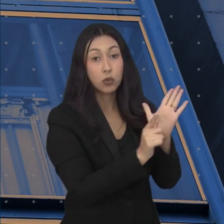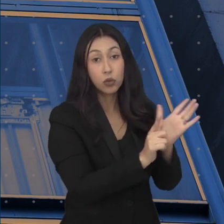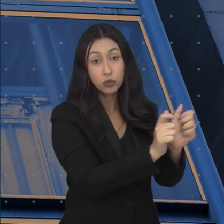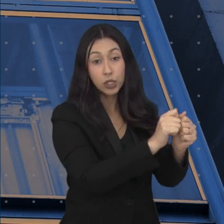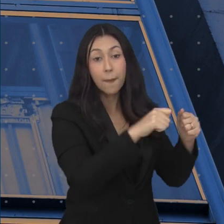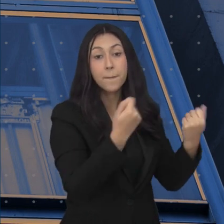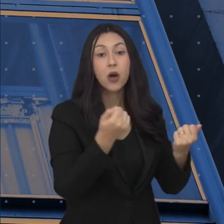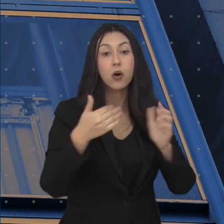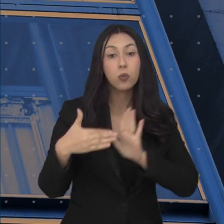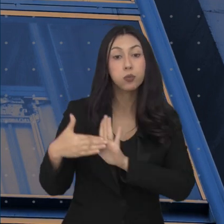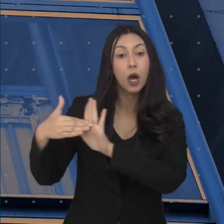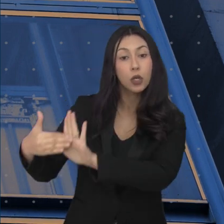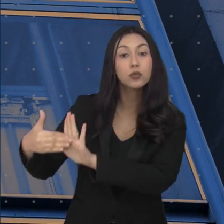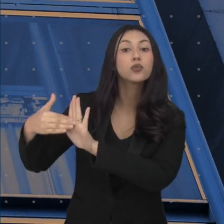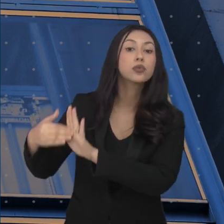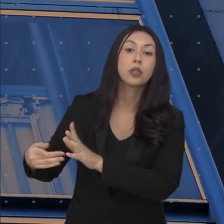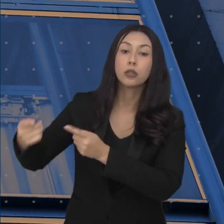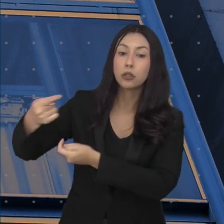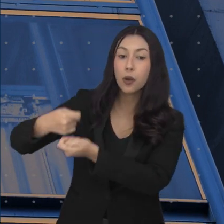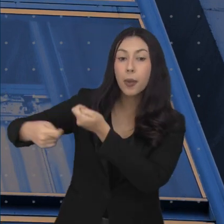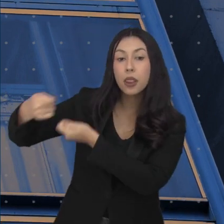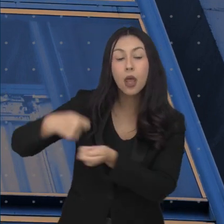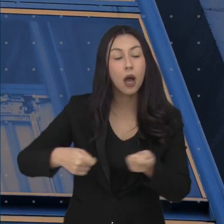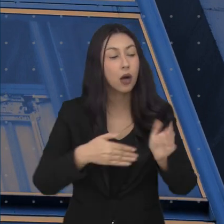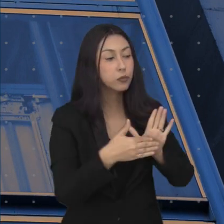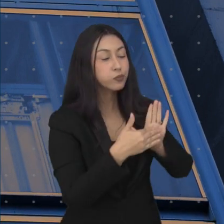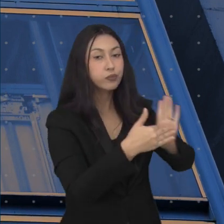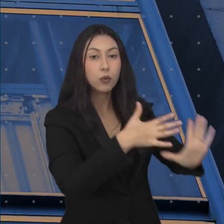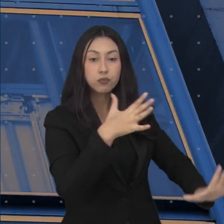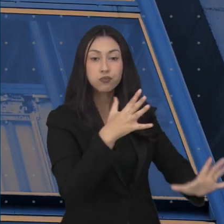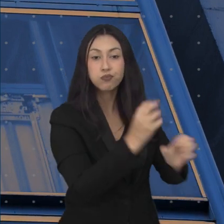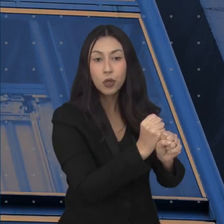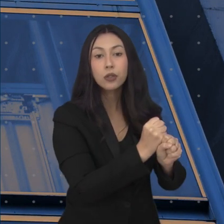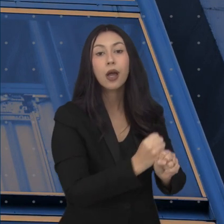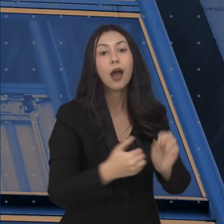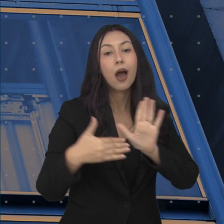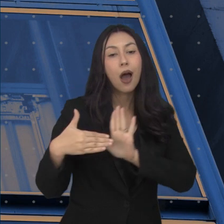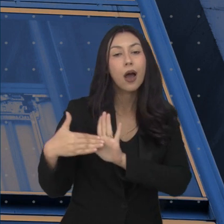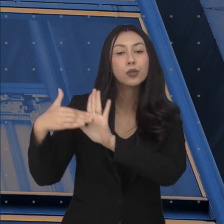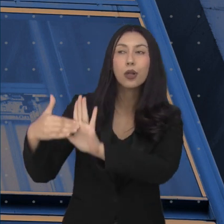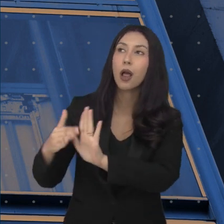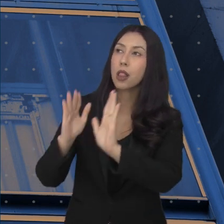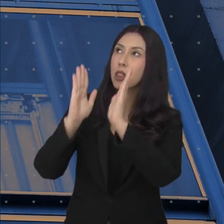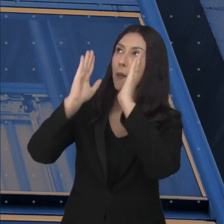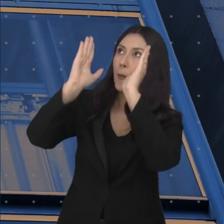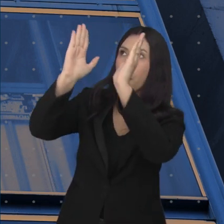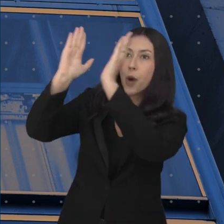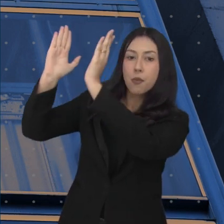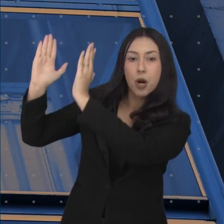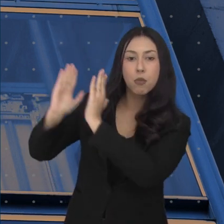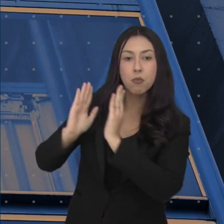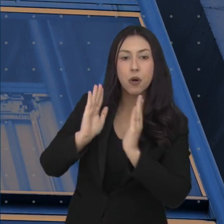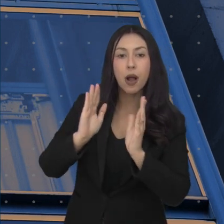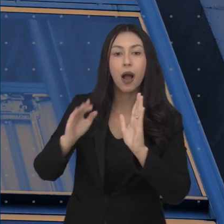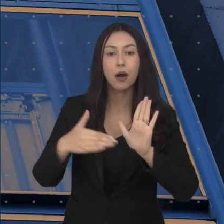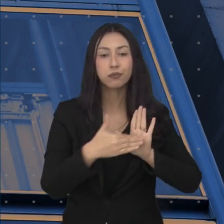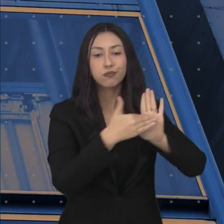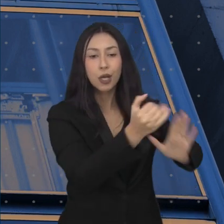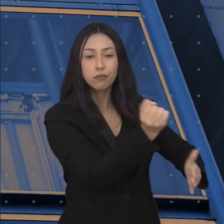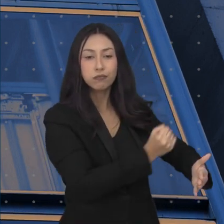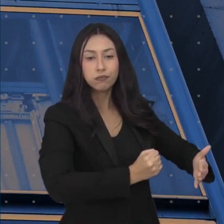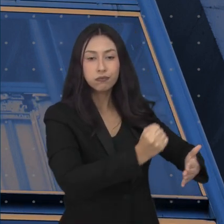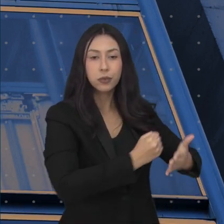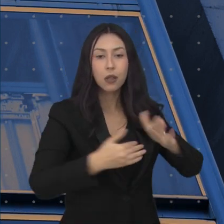atendente de padaria, auxiliar administrativo, auxiliar contábil, auxiliar de almoxarifado, auxiliar